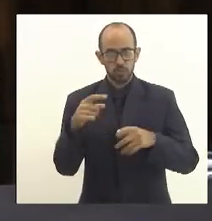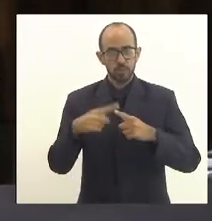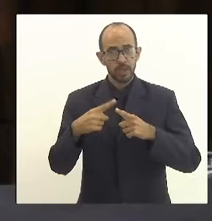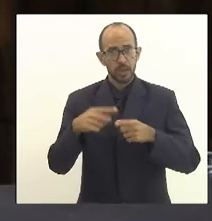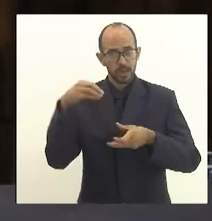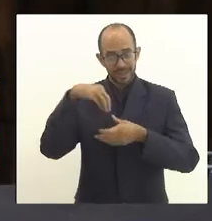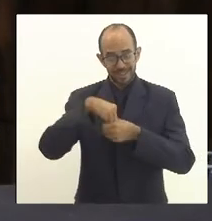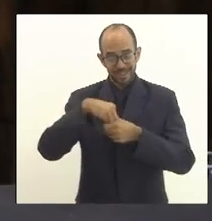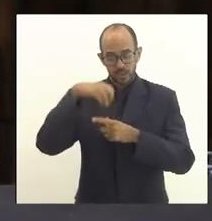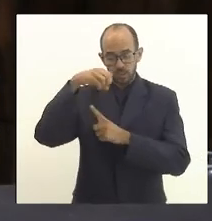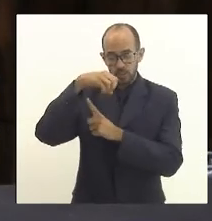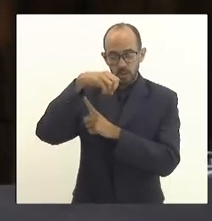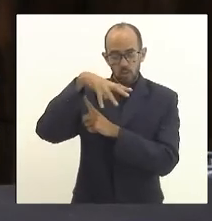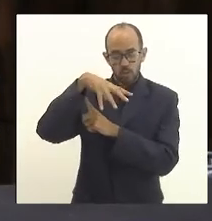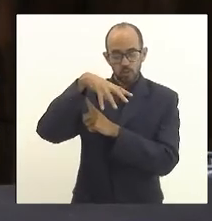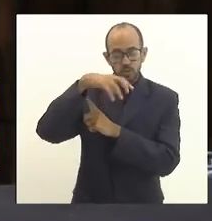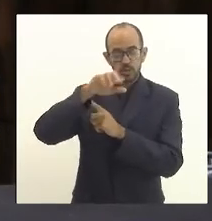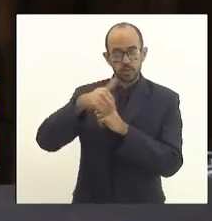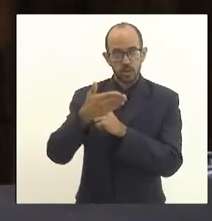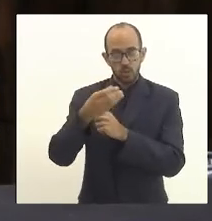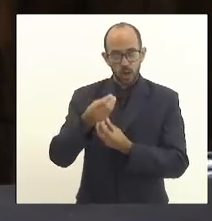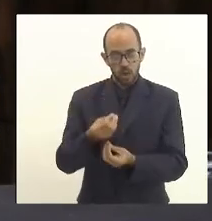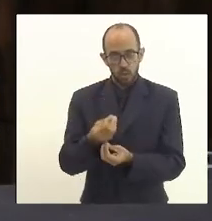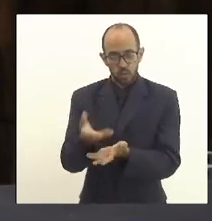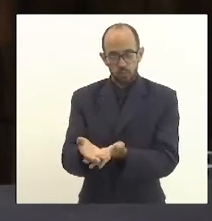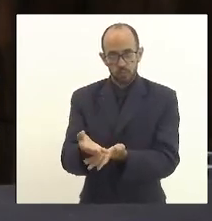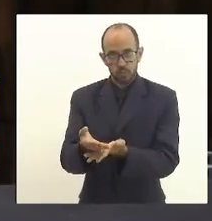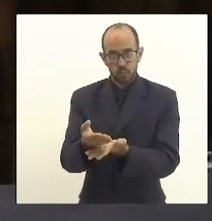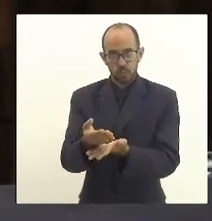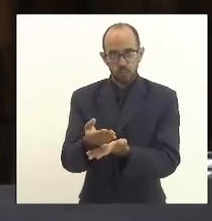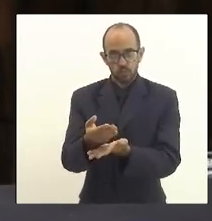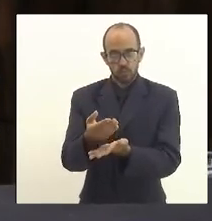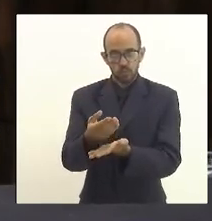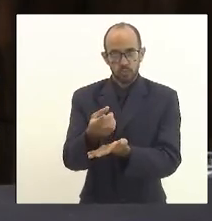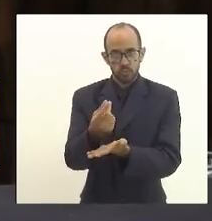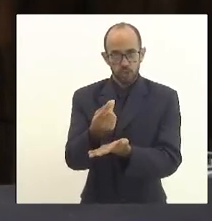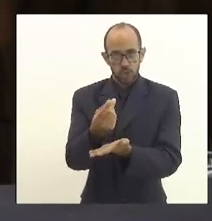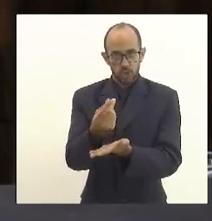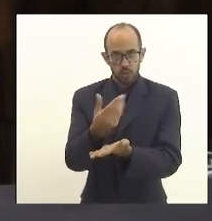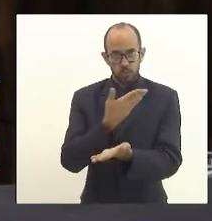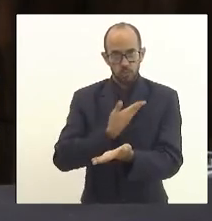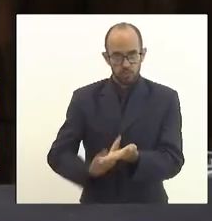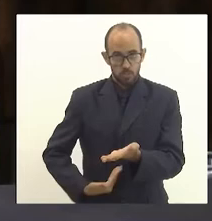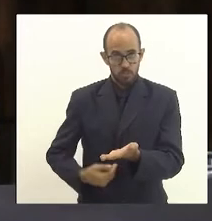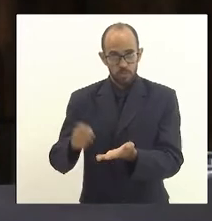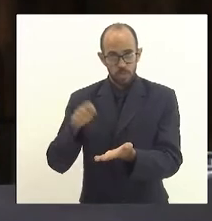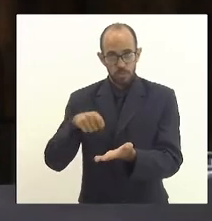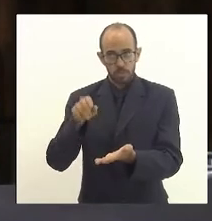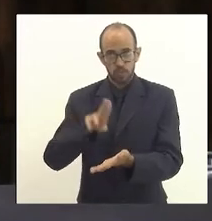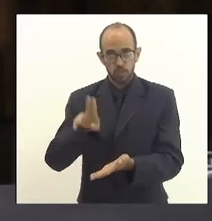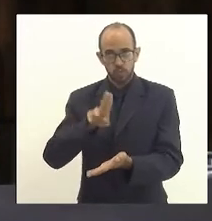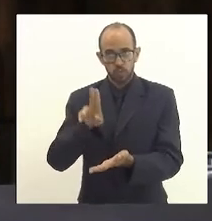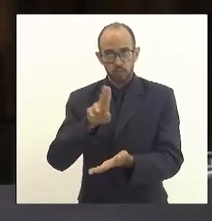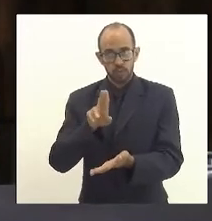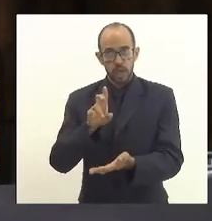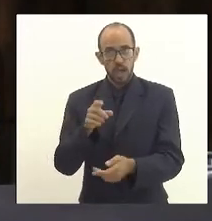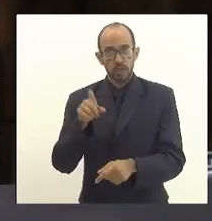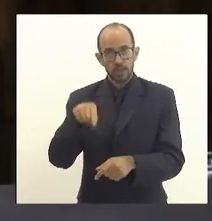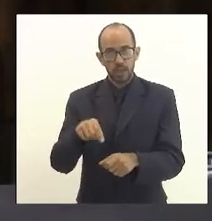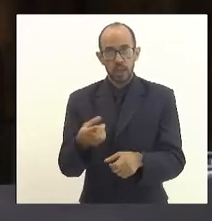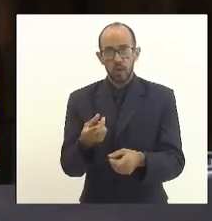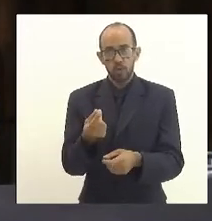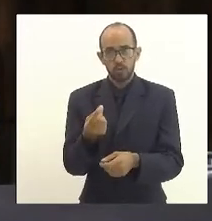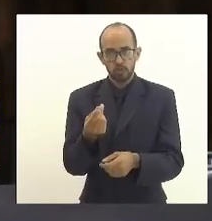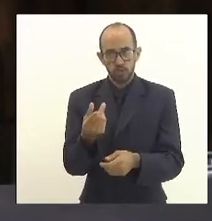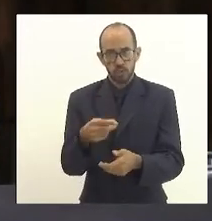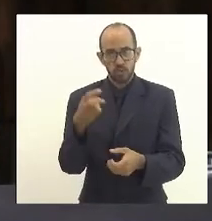momento que ela está dentro da luminária, a contribuição de iluminação pública também pode ser utilizada para esse fim, que é uma receita carimbada que cada município tem